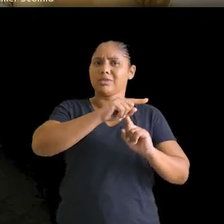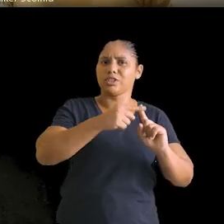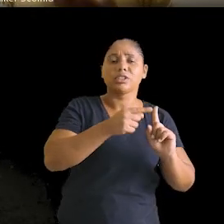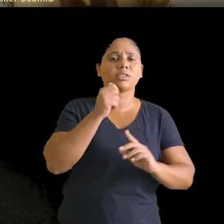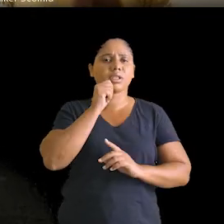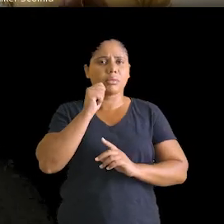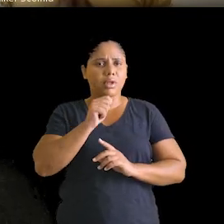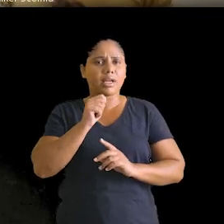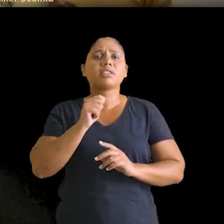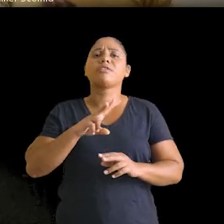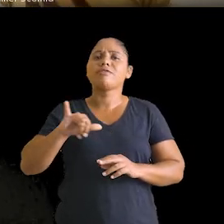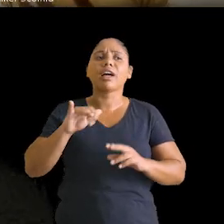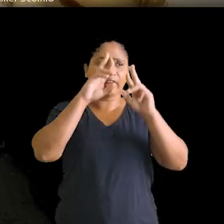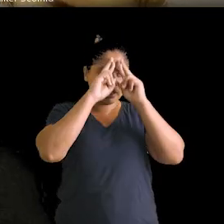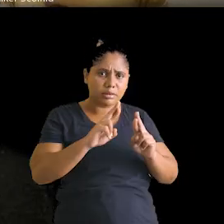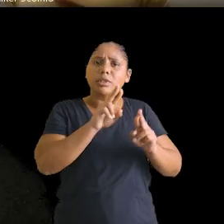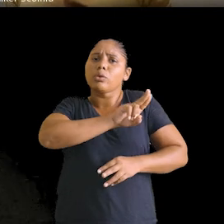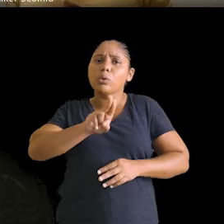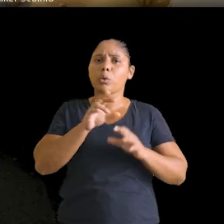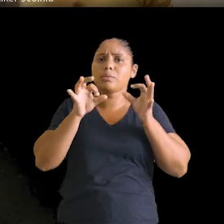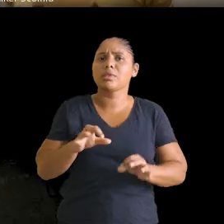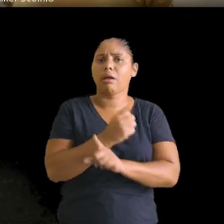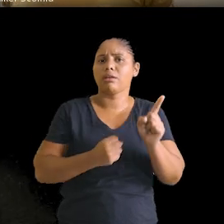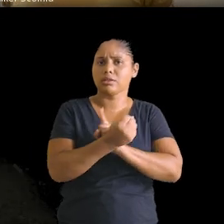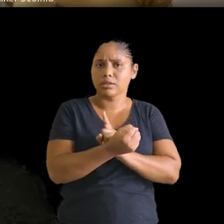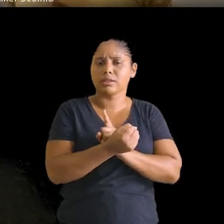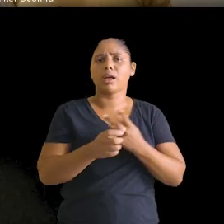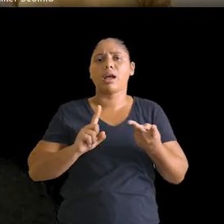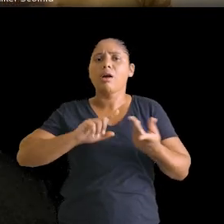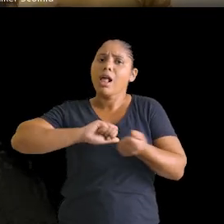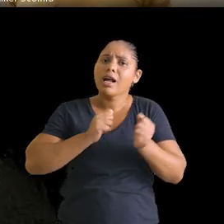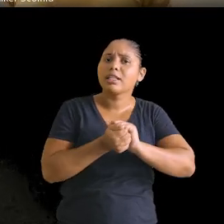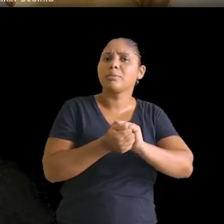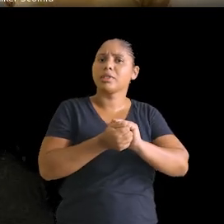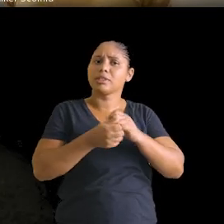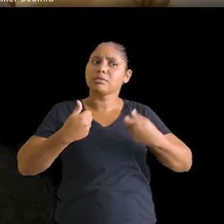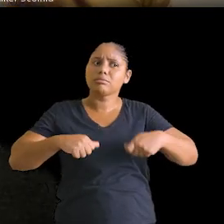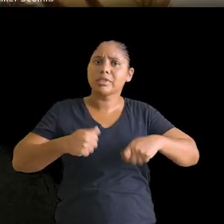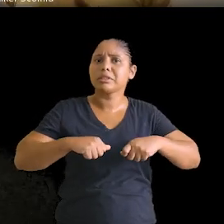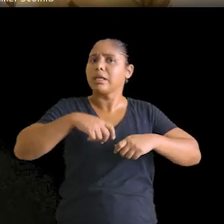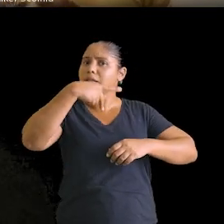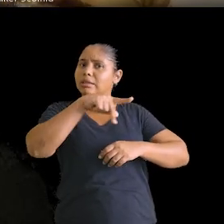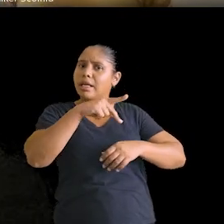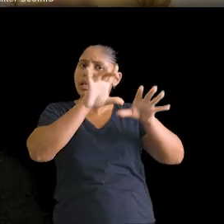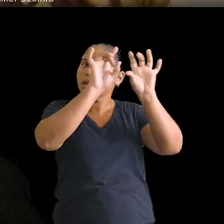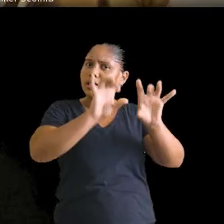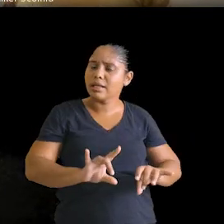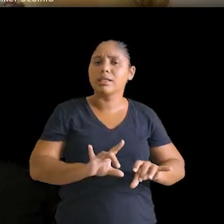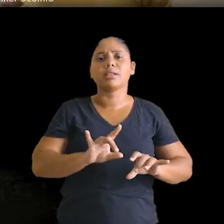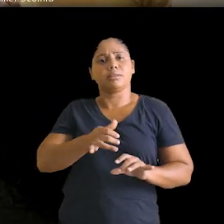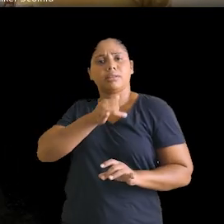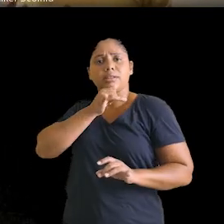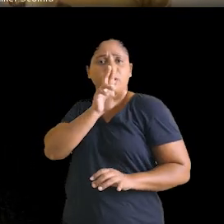anteriormente. Adaptar a questão do atendimento, que é muito importante, e considerar especificidades, principalmente a questão do uso de hormônios, anatomia e também os